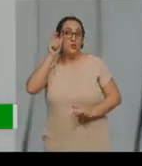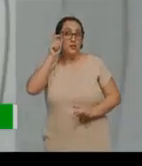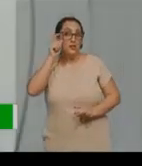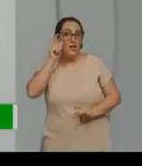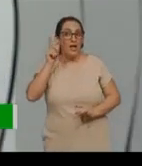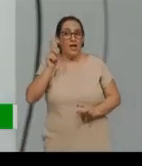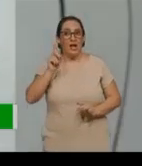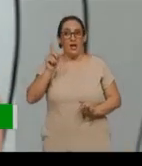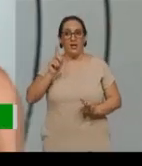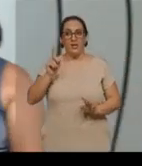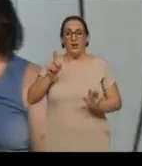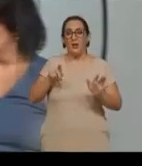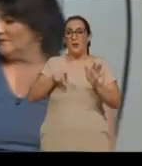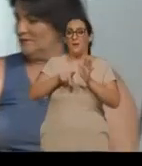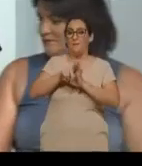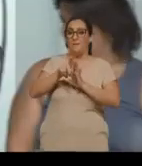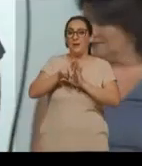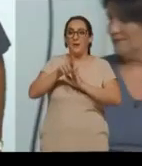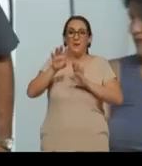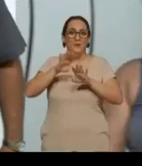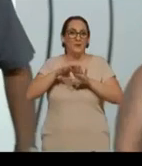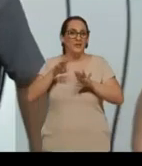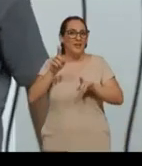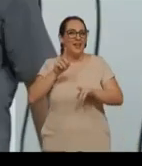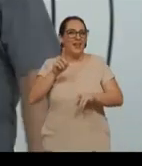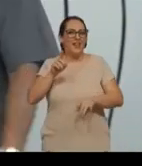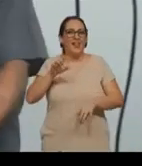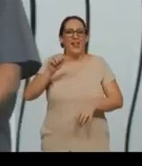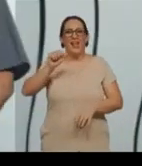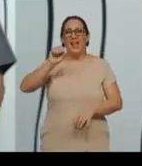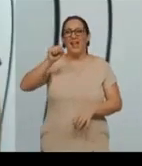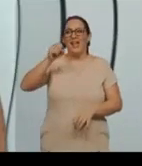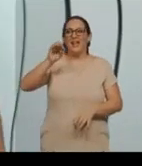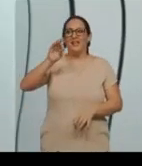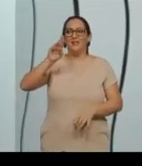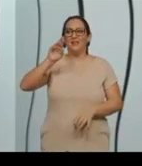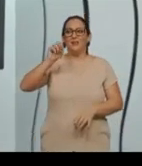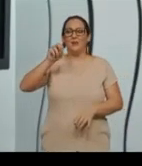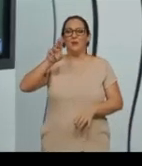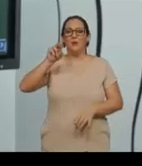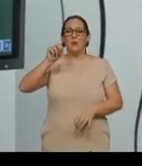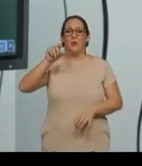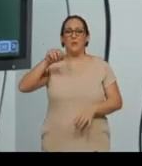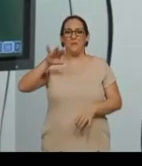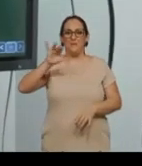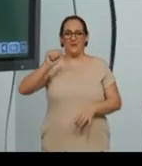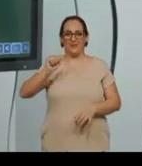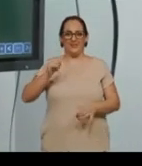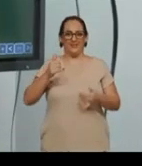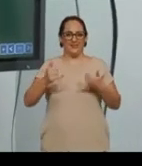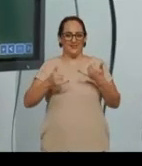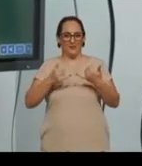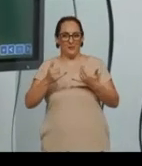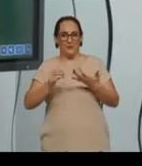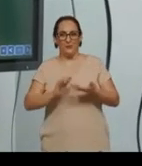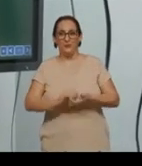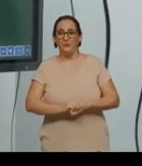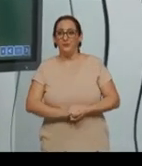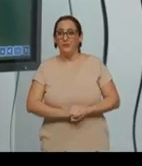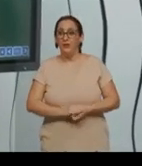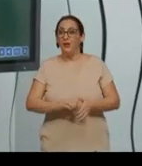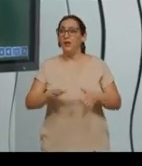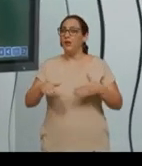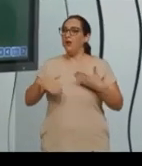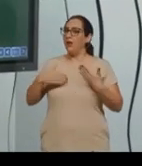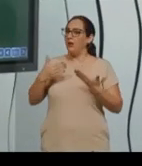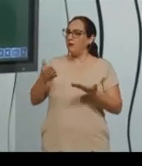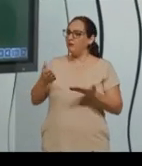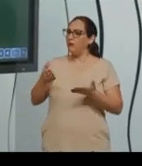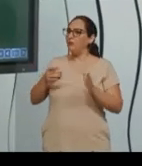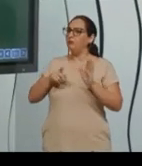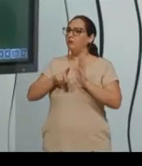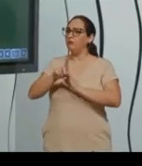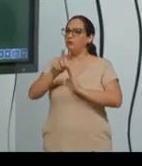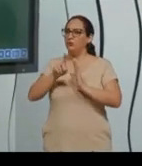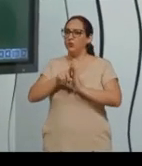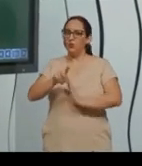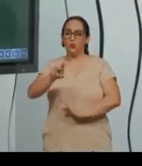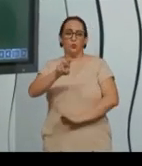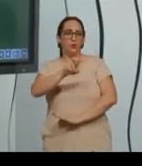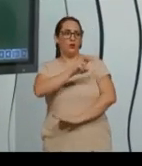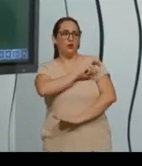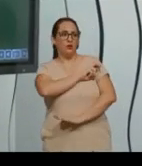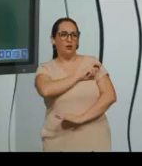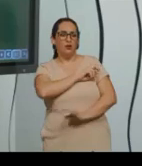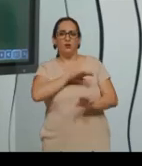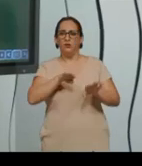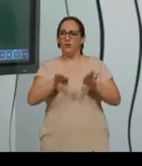virou astronomia, né, professora? Antes de responder, deixa eu comentar só o seguinte. Repare que tanto na pergunta do quinto ano como na minha, que